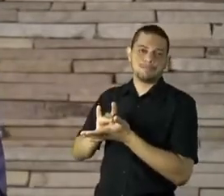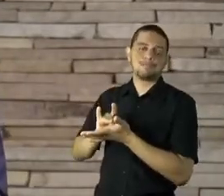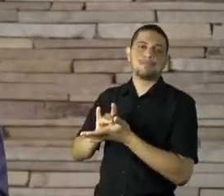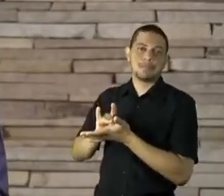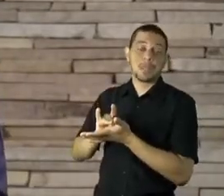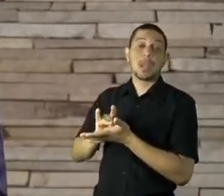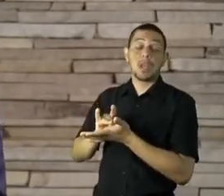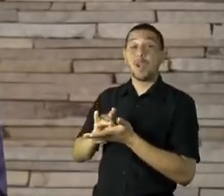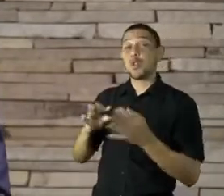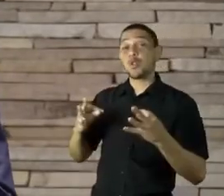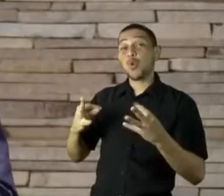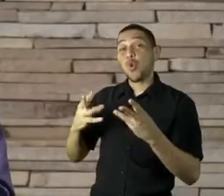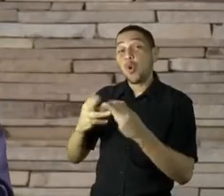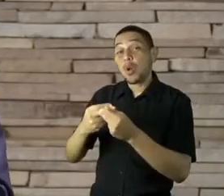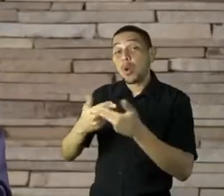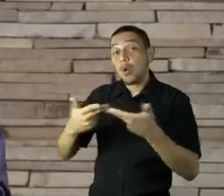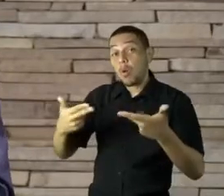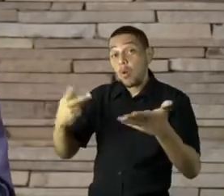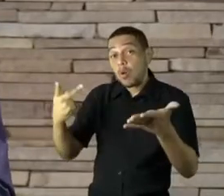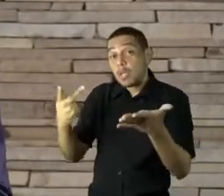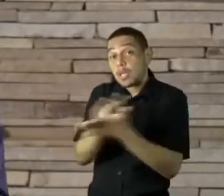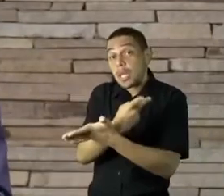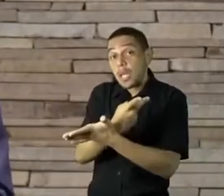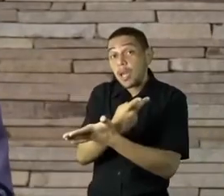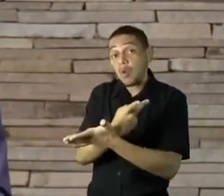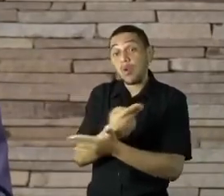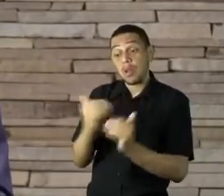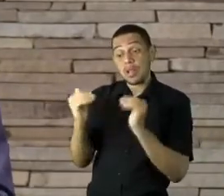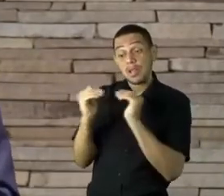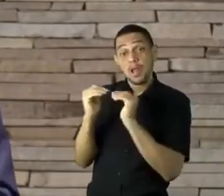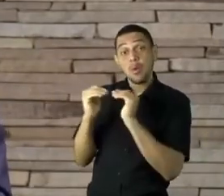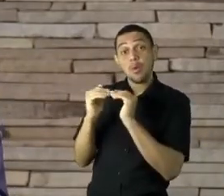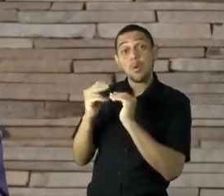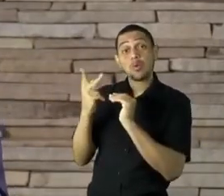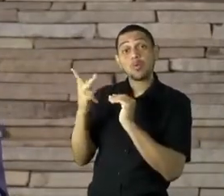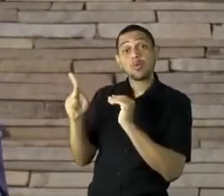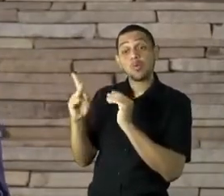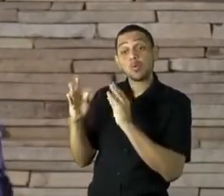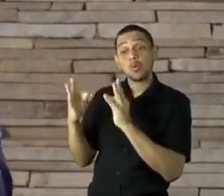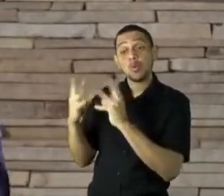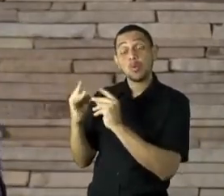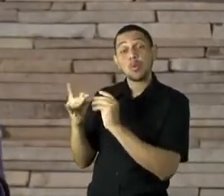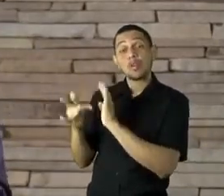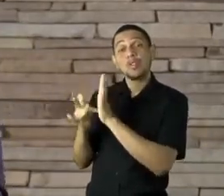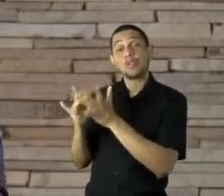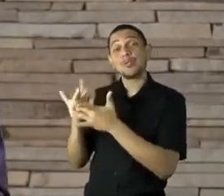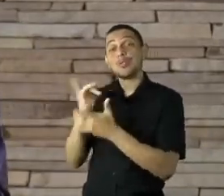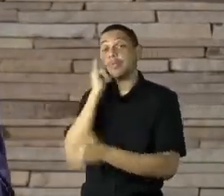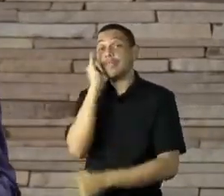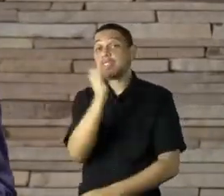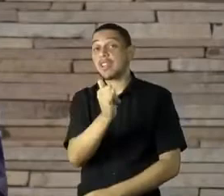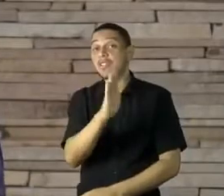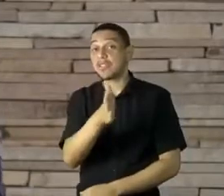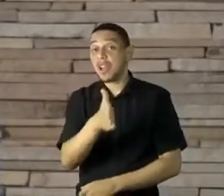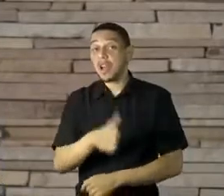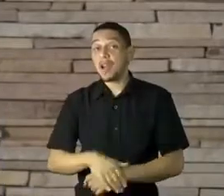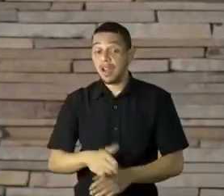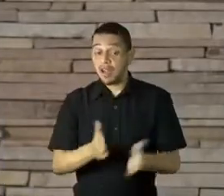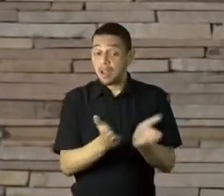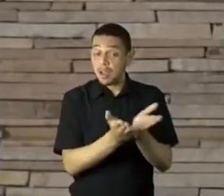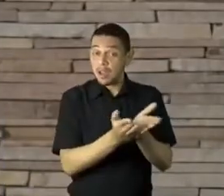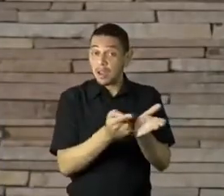todas essas coisas aconteceram exatamente como Jesus havia predito e no evangelho está está